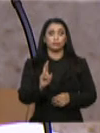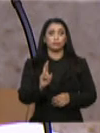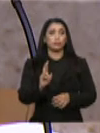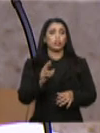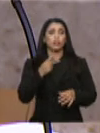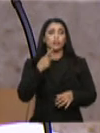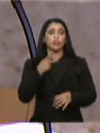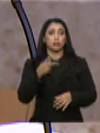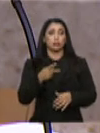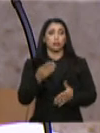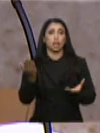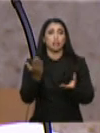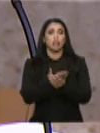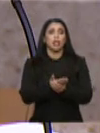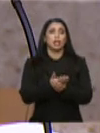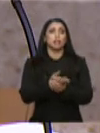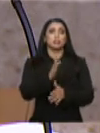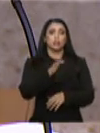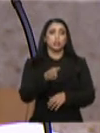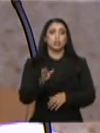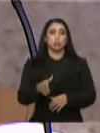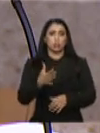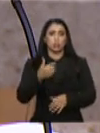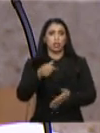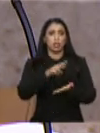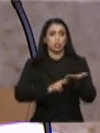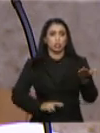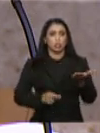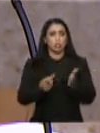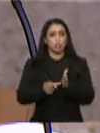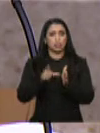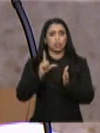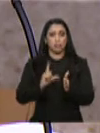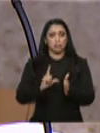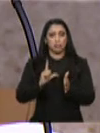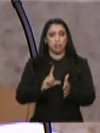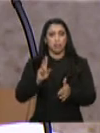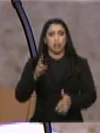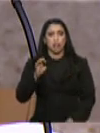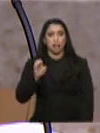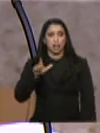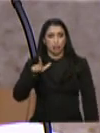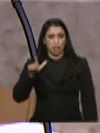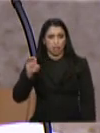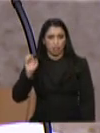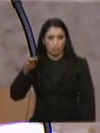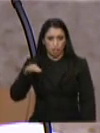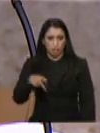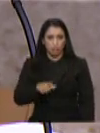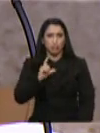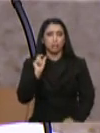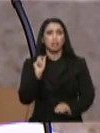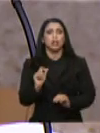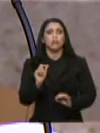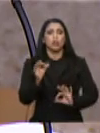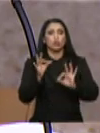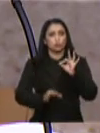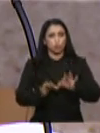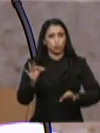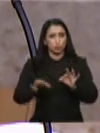rescisória 1713, sob a relatoria da minha antecessora, a querida ministra Ellen Gracey, julgamento por este